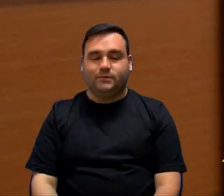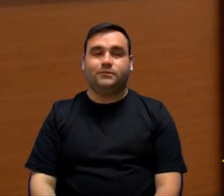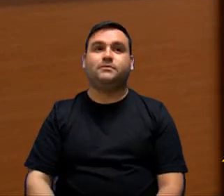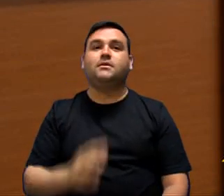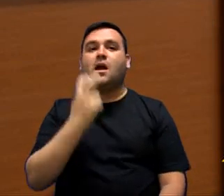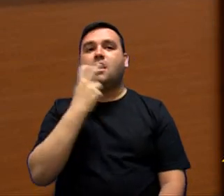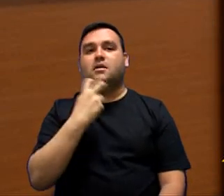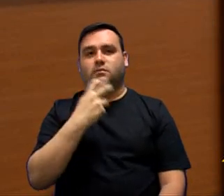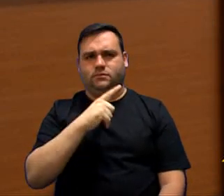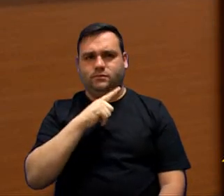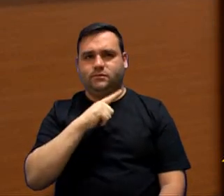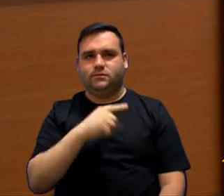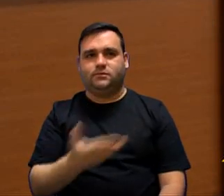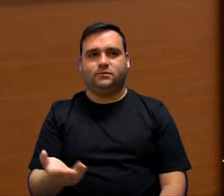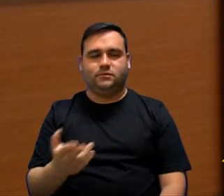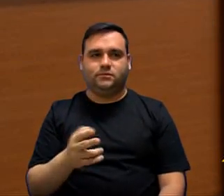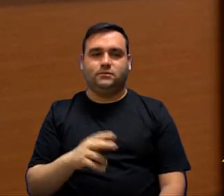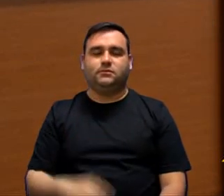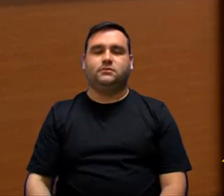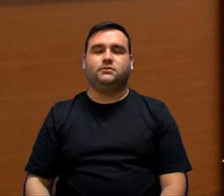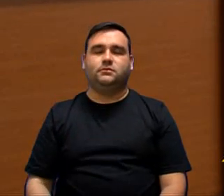Aos verbais.